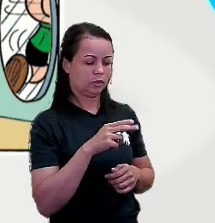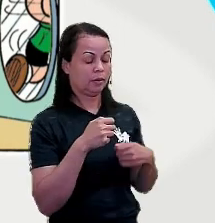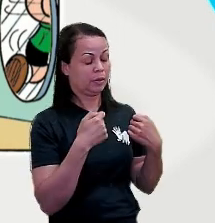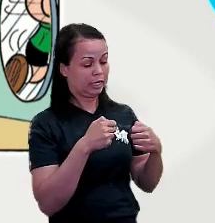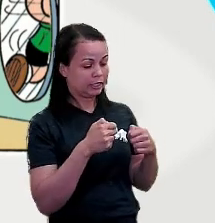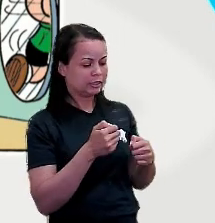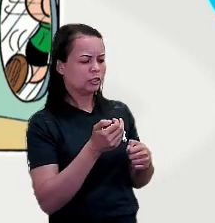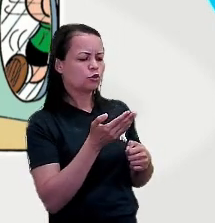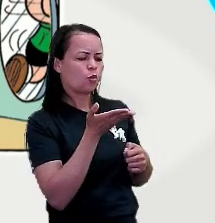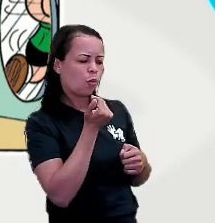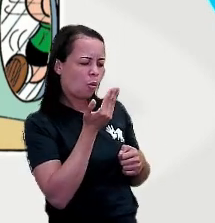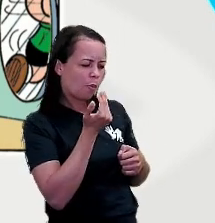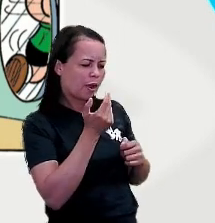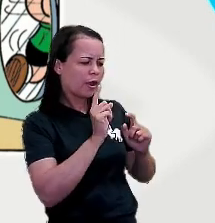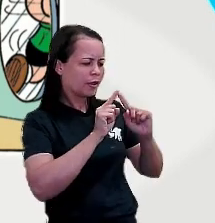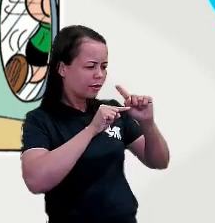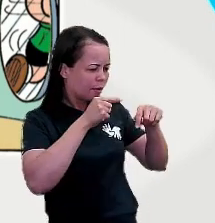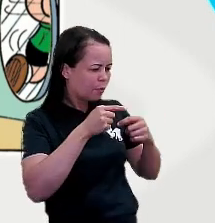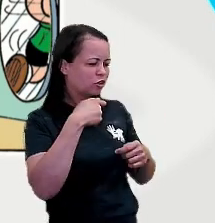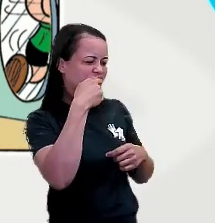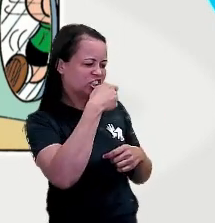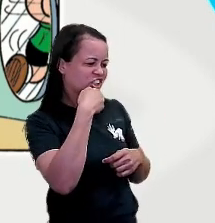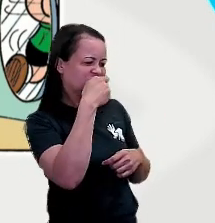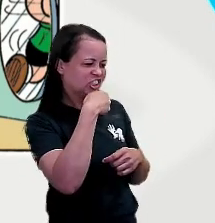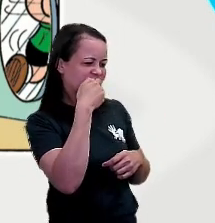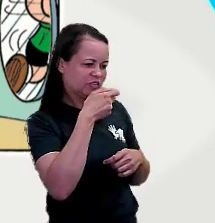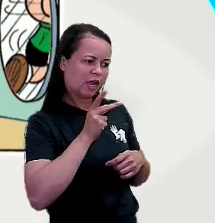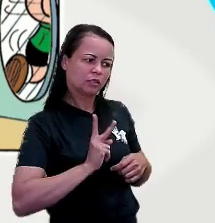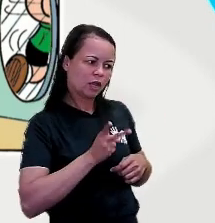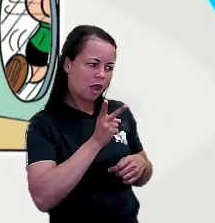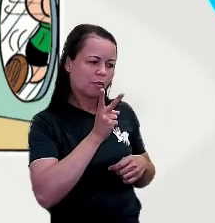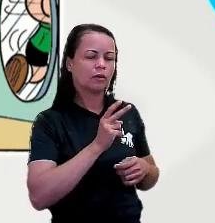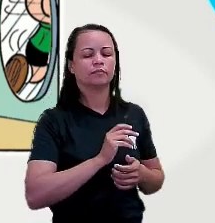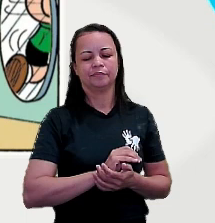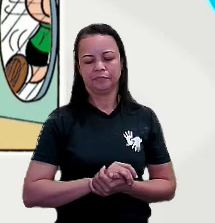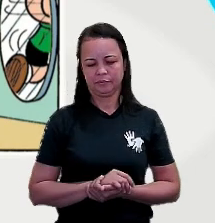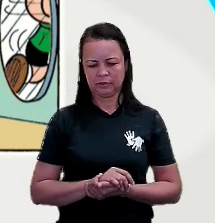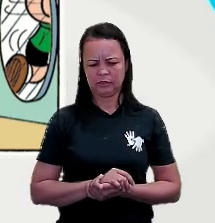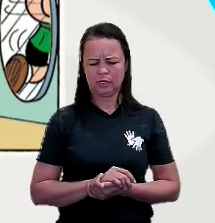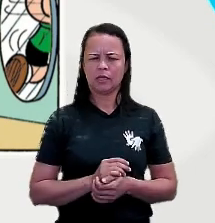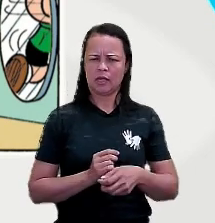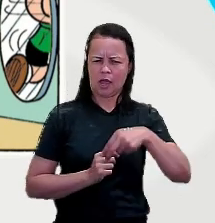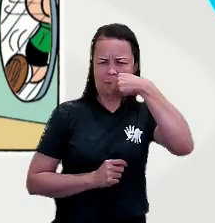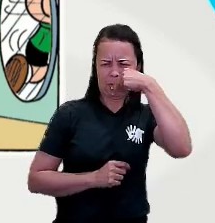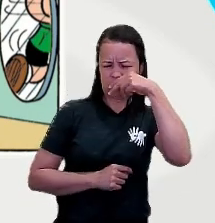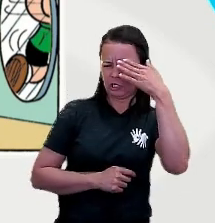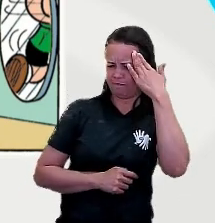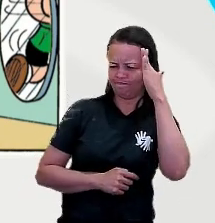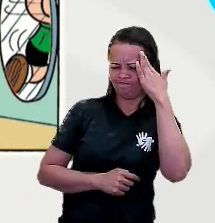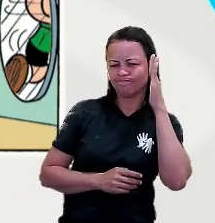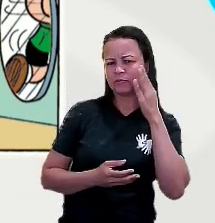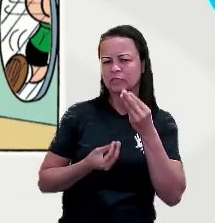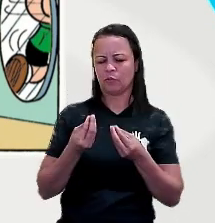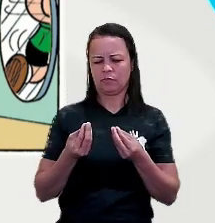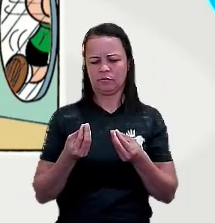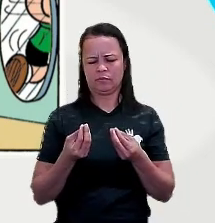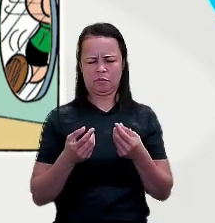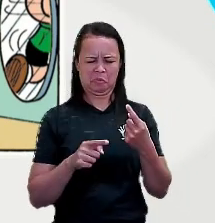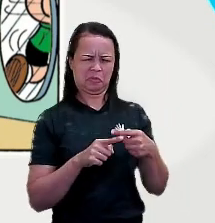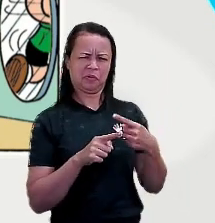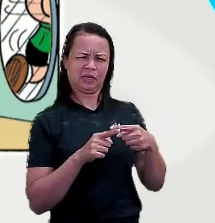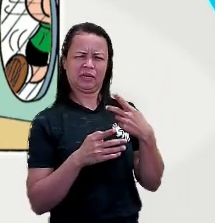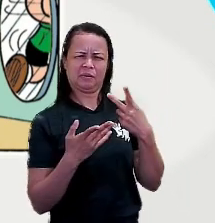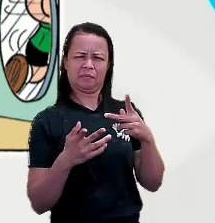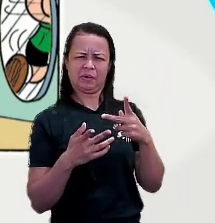os dentes após todas as refeições. Aí a Mônica ficou sem entender, porque ela não vai precisar de